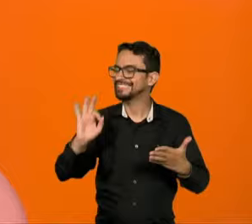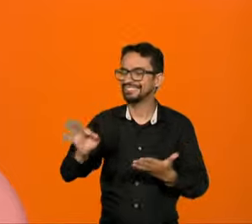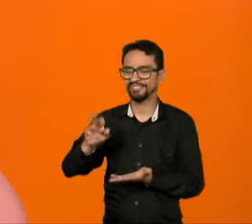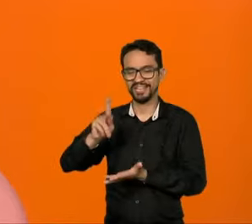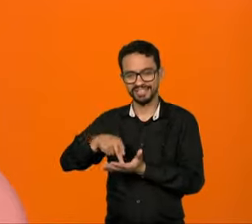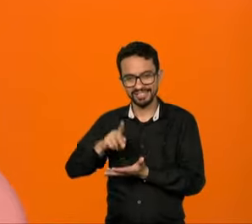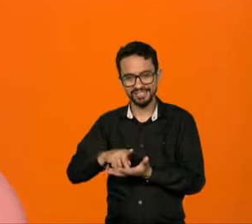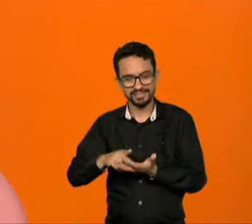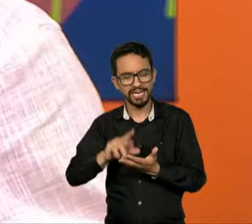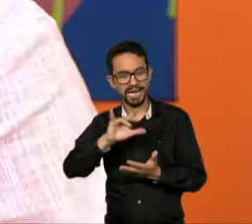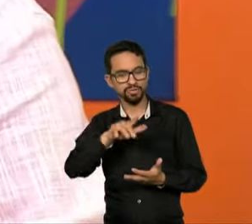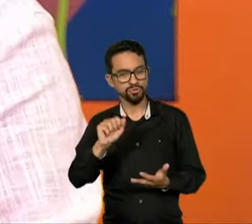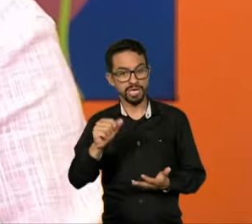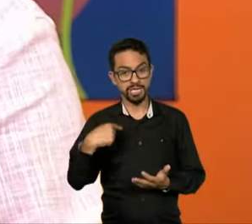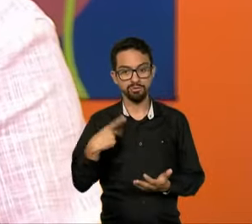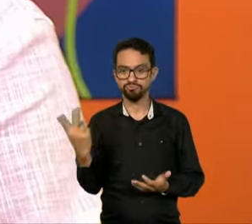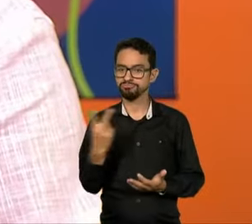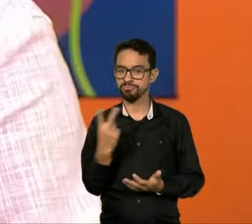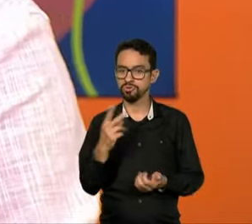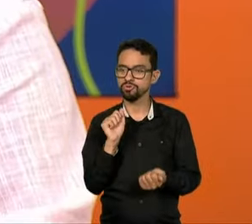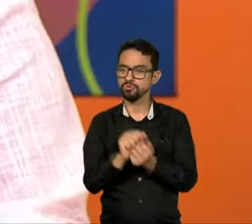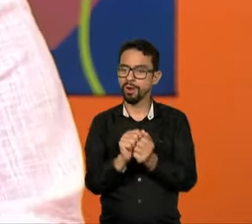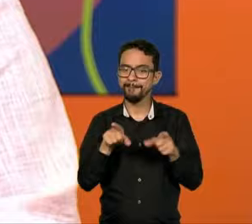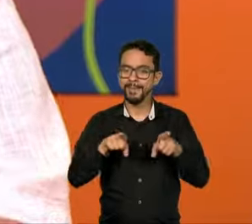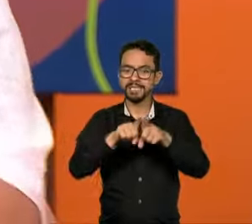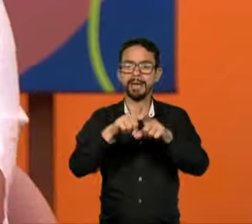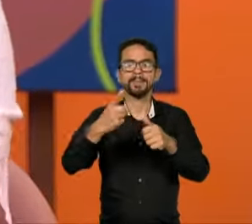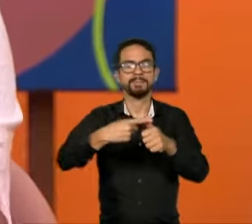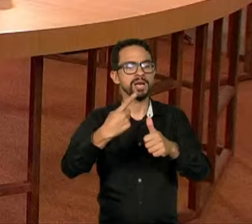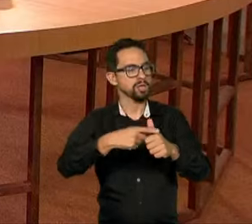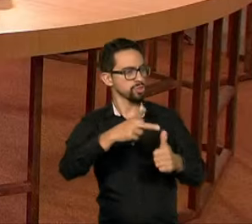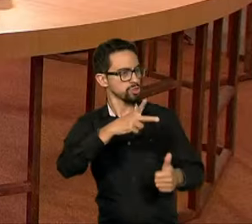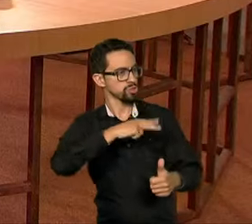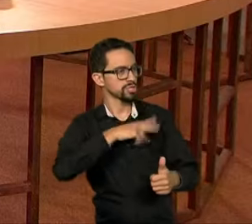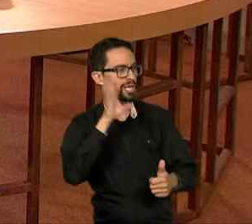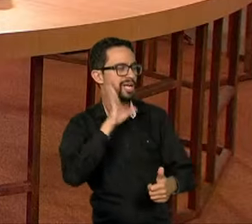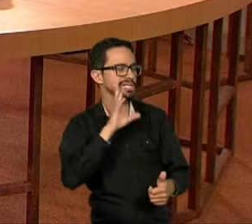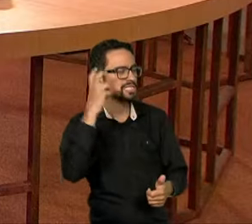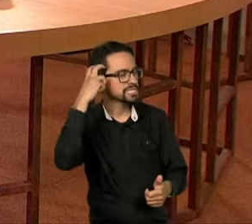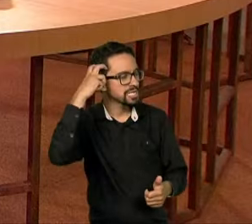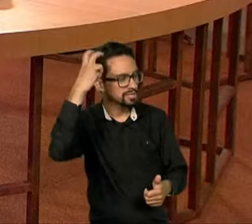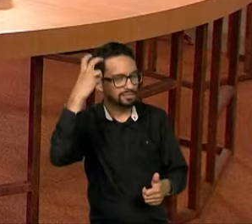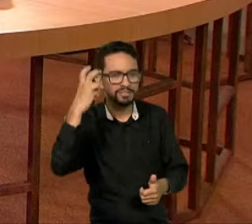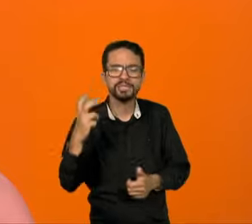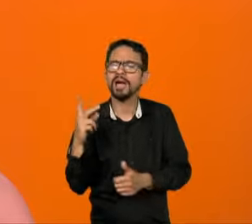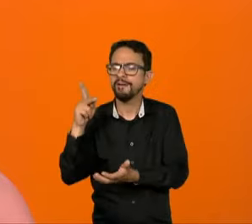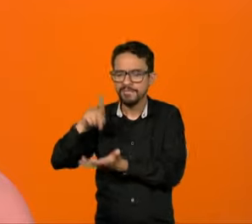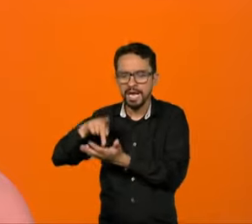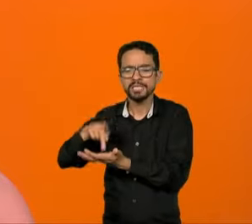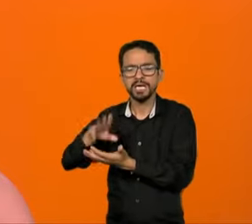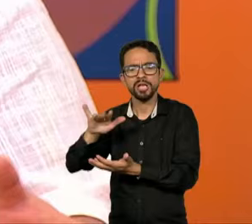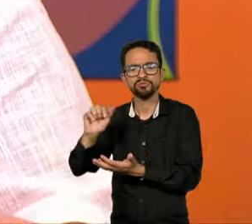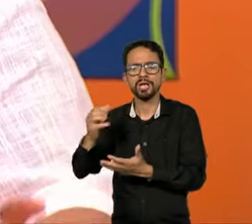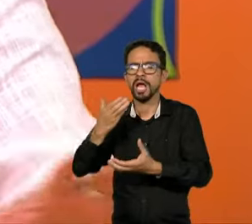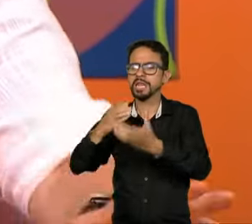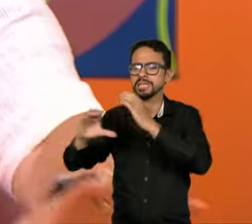a Cazuza e eu escrevemos a primeira parceria dele, foi comigo, genial, para gente. Essa peça. E ele cantava também, Rock da Cachorra,